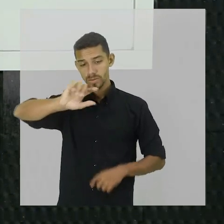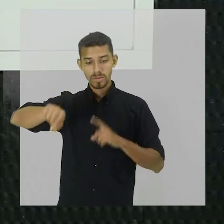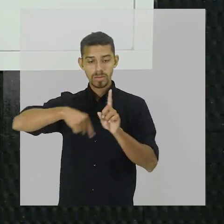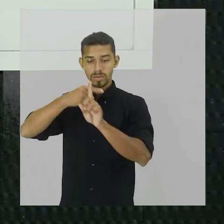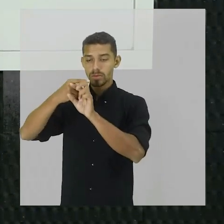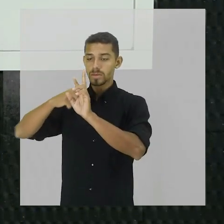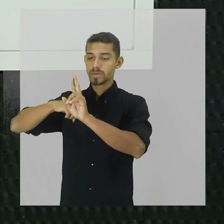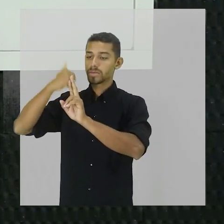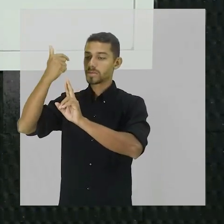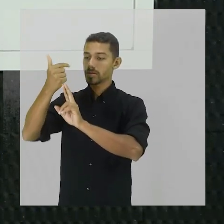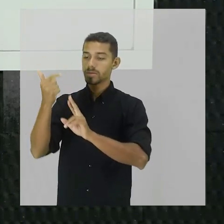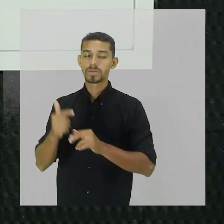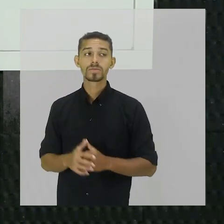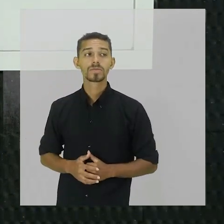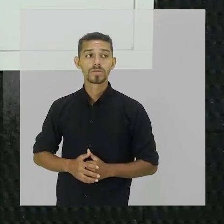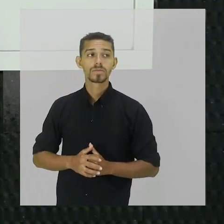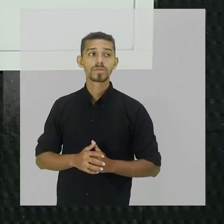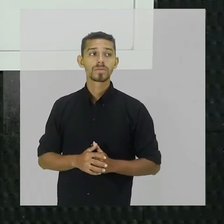raio ao quadrado.